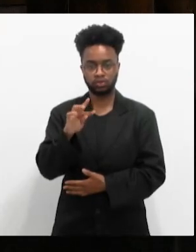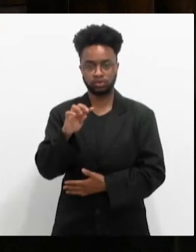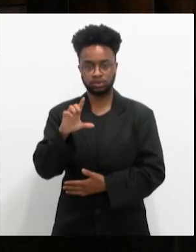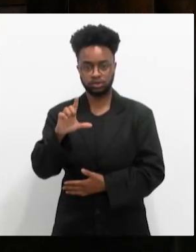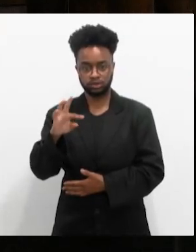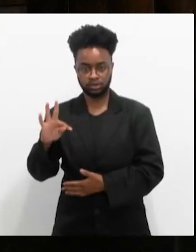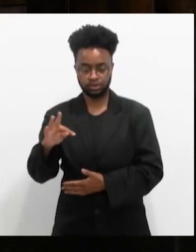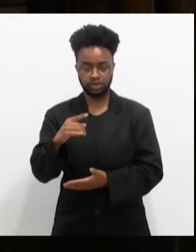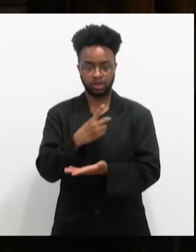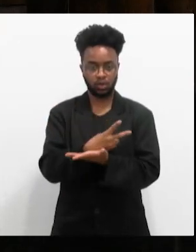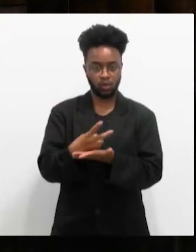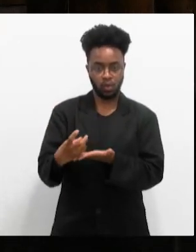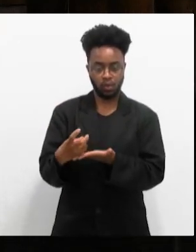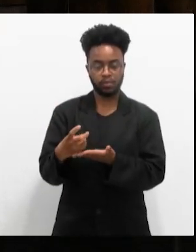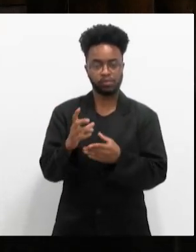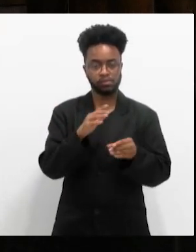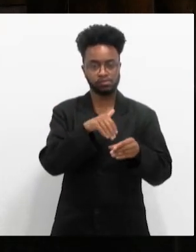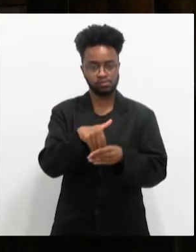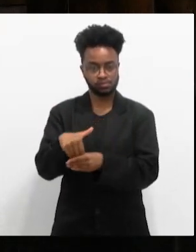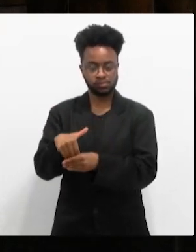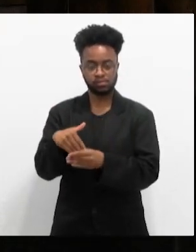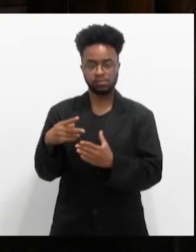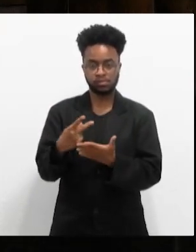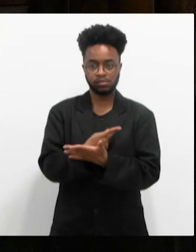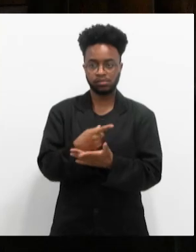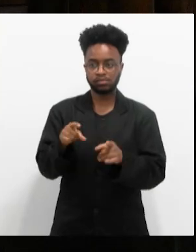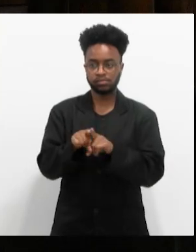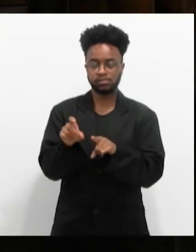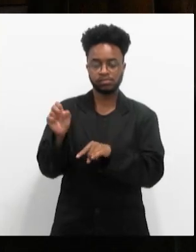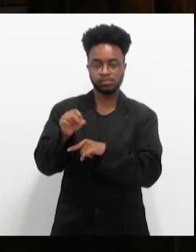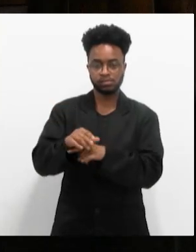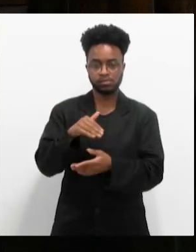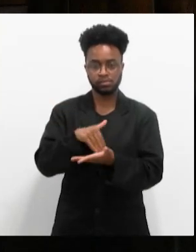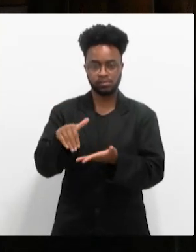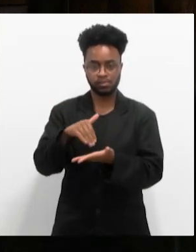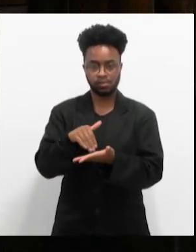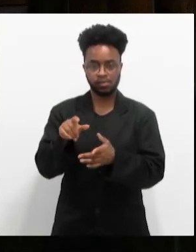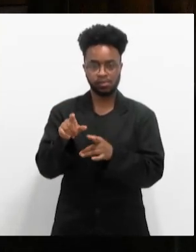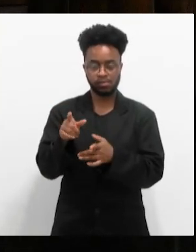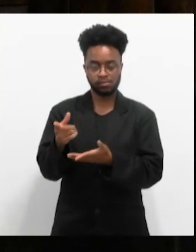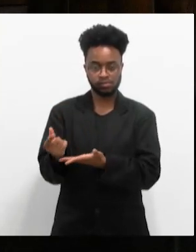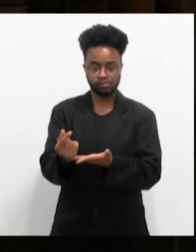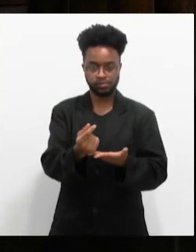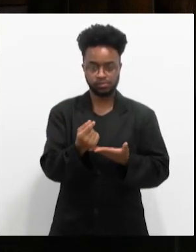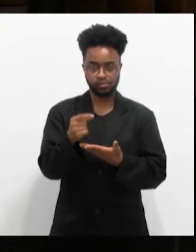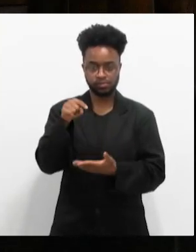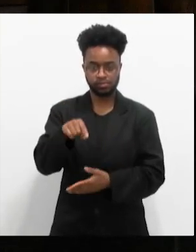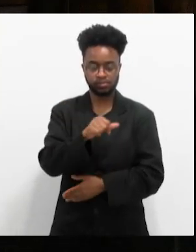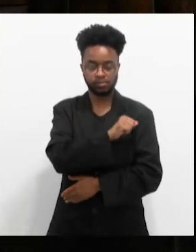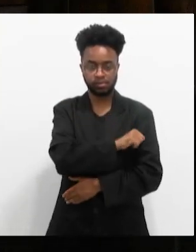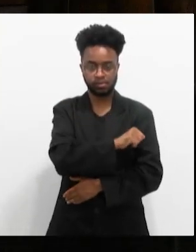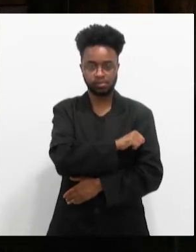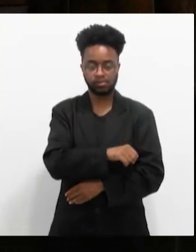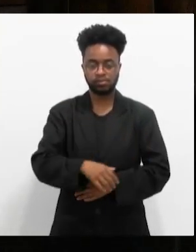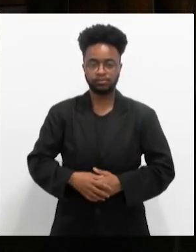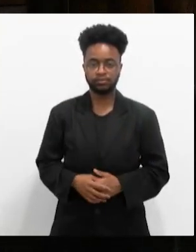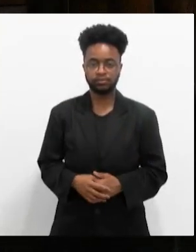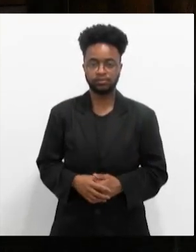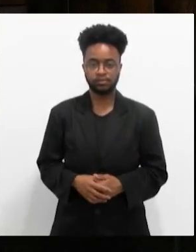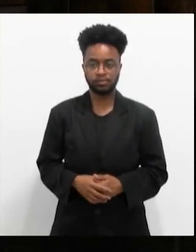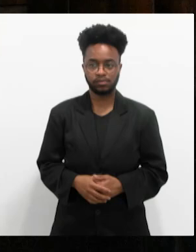tentava dar, e se tornou secretário de Fazenda do Estado do Rio de Janeiro.